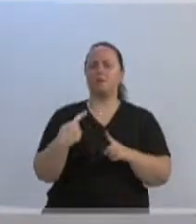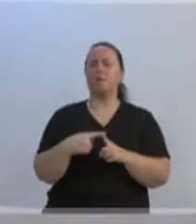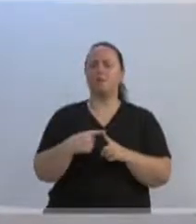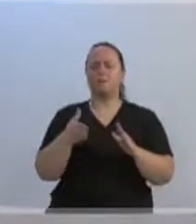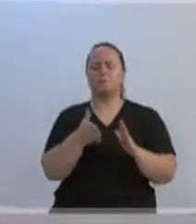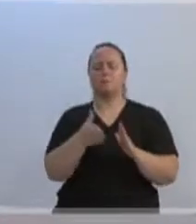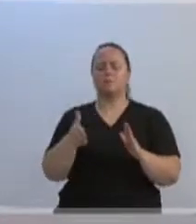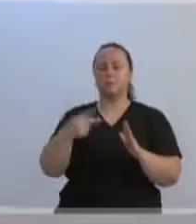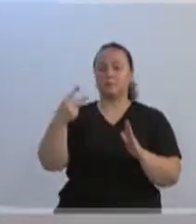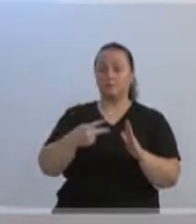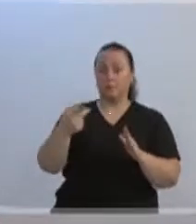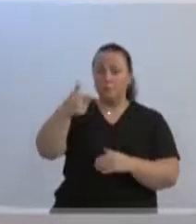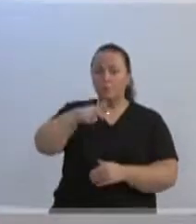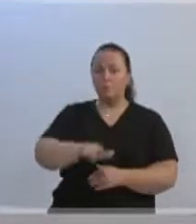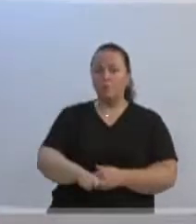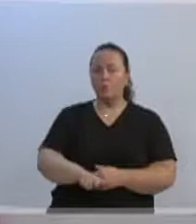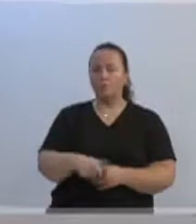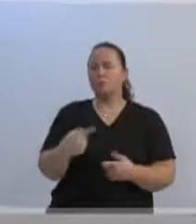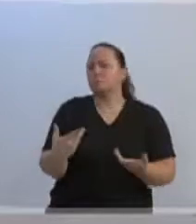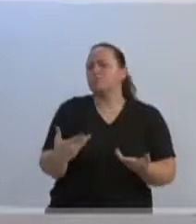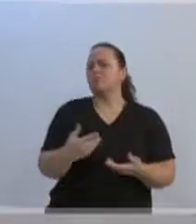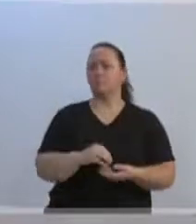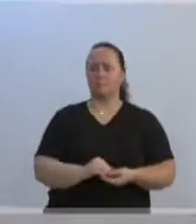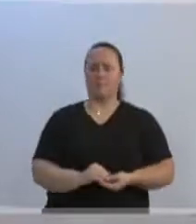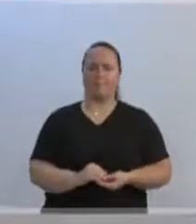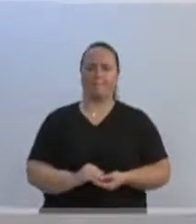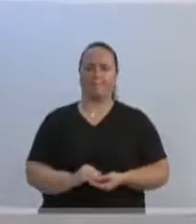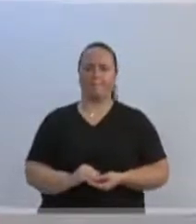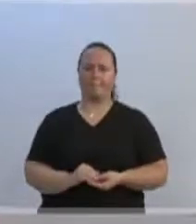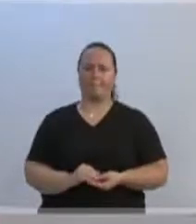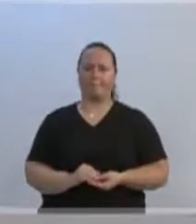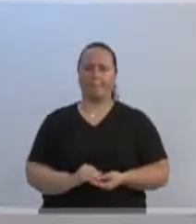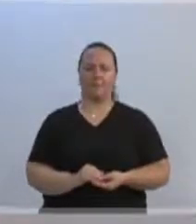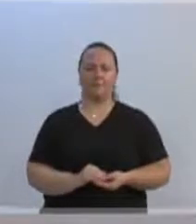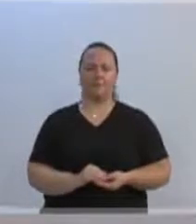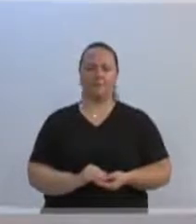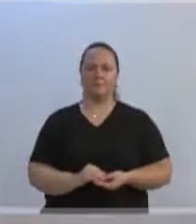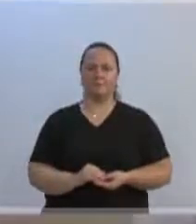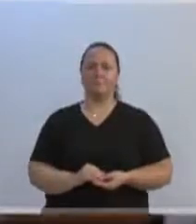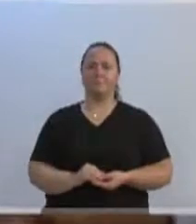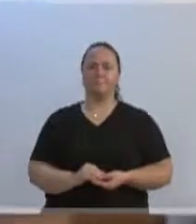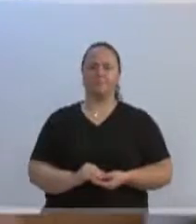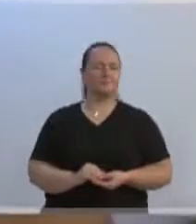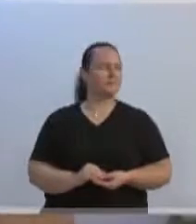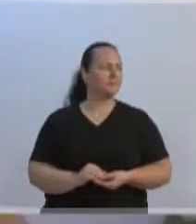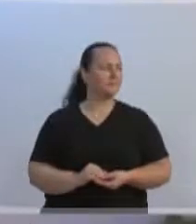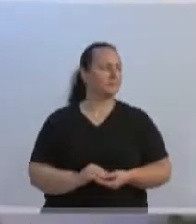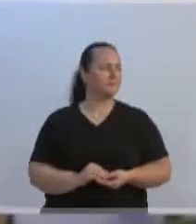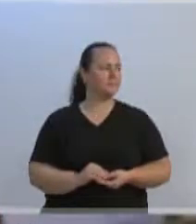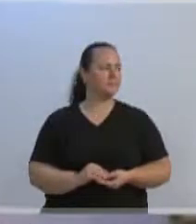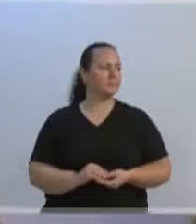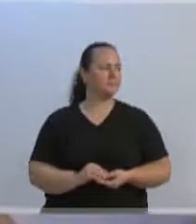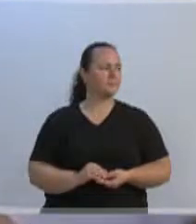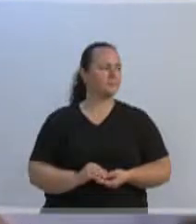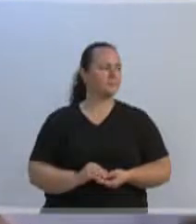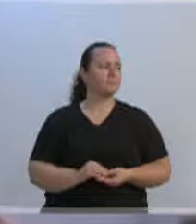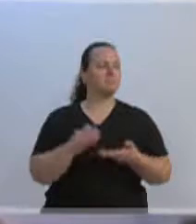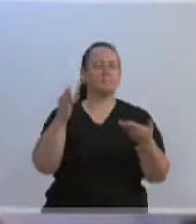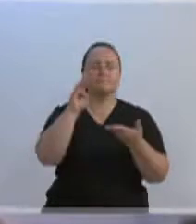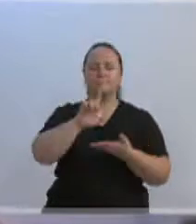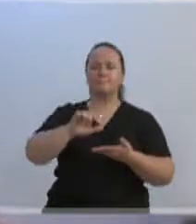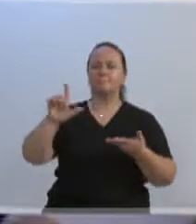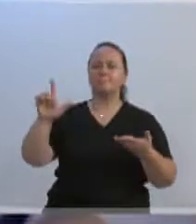ainda não está acontecendo vamos lembrar com a ajuda da tv l blumenau a nossa blumenau é realmente uma cidade